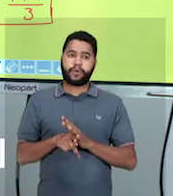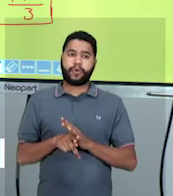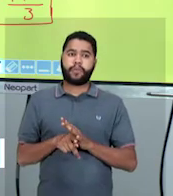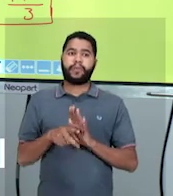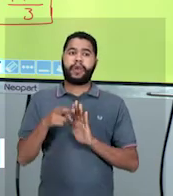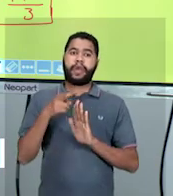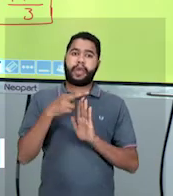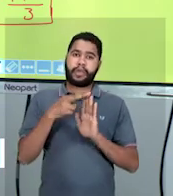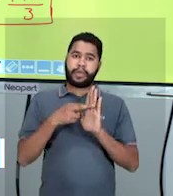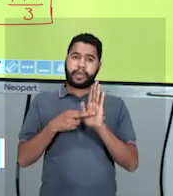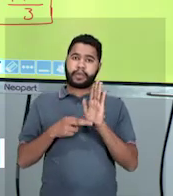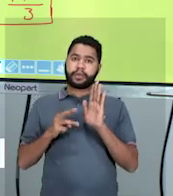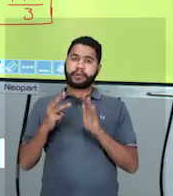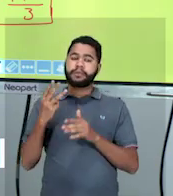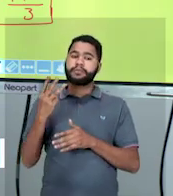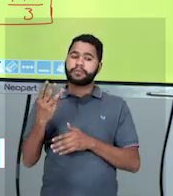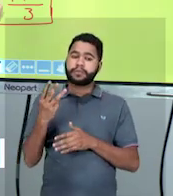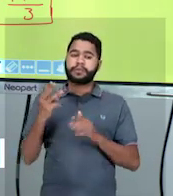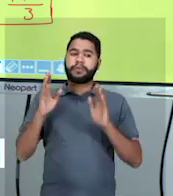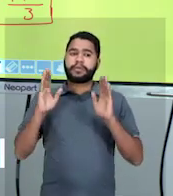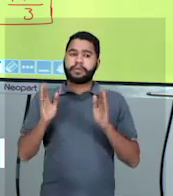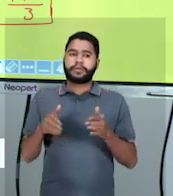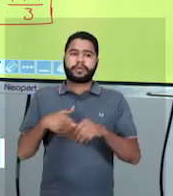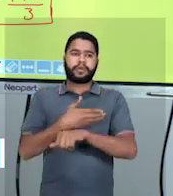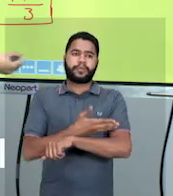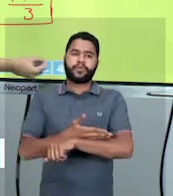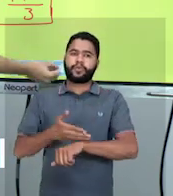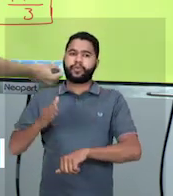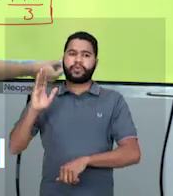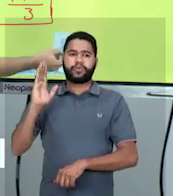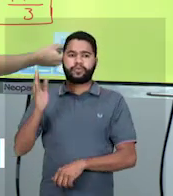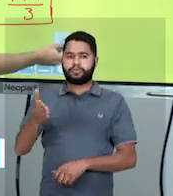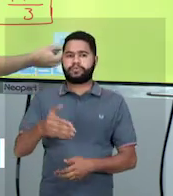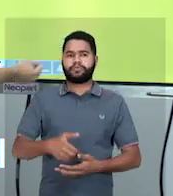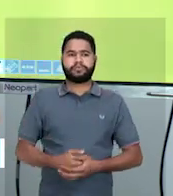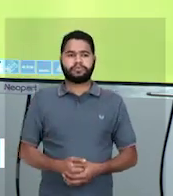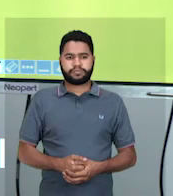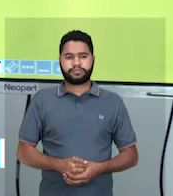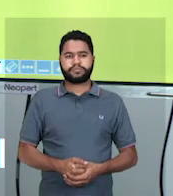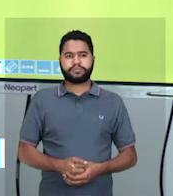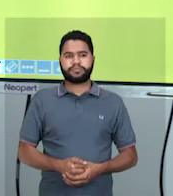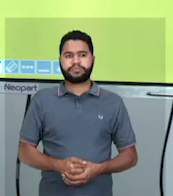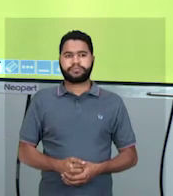com a nossa regra de três e já habituou faça diretamente